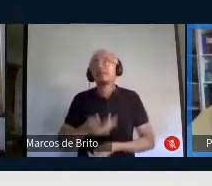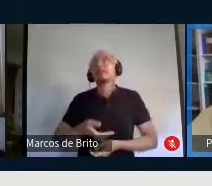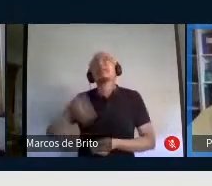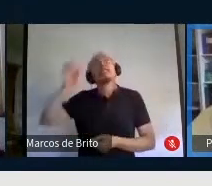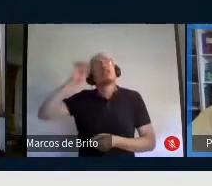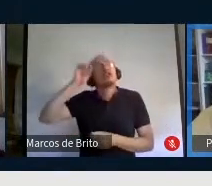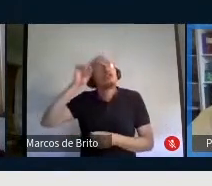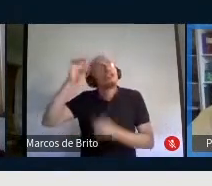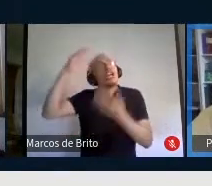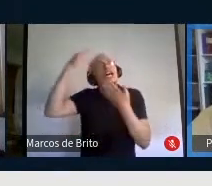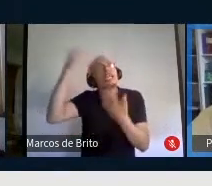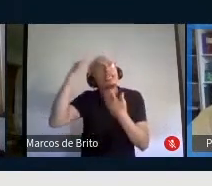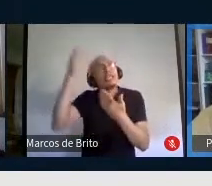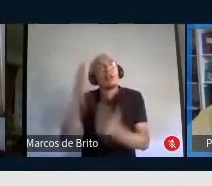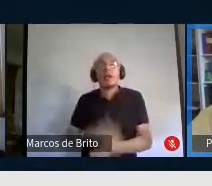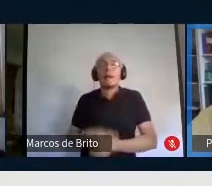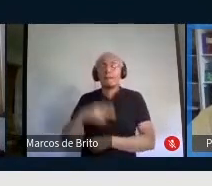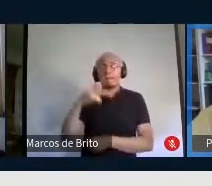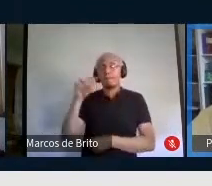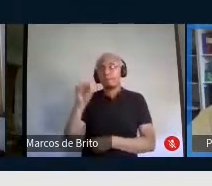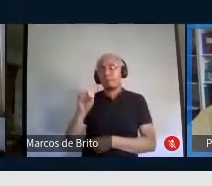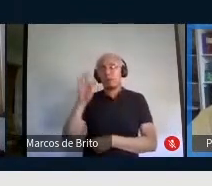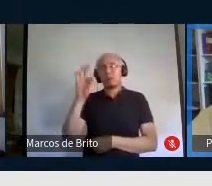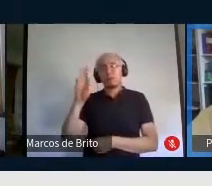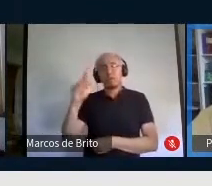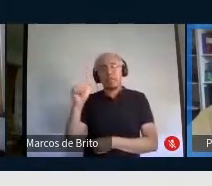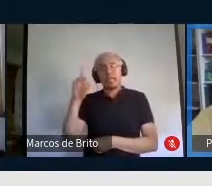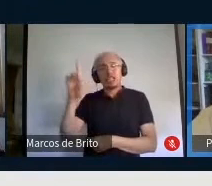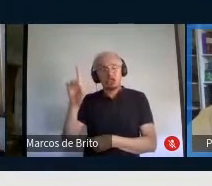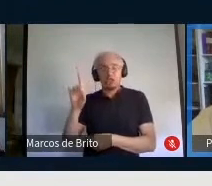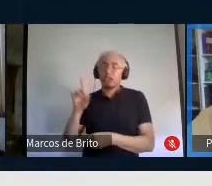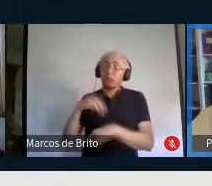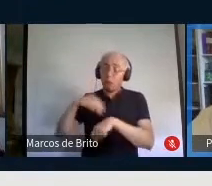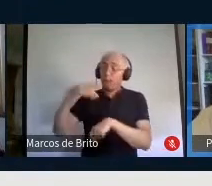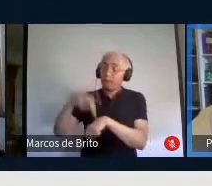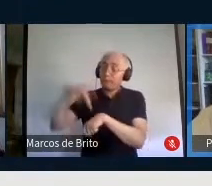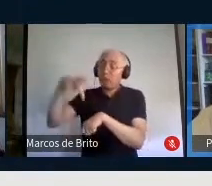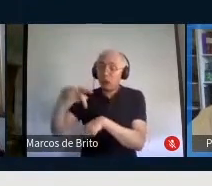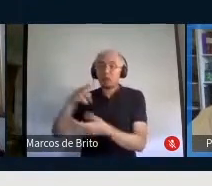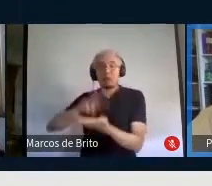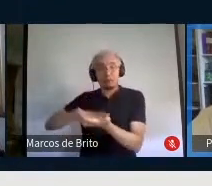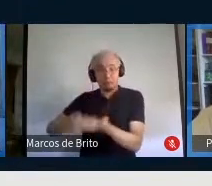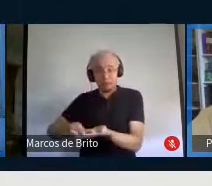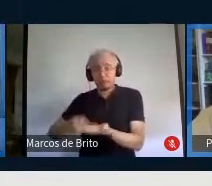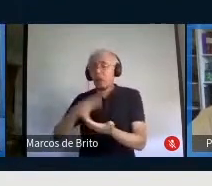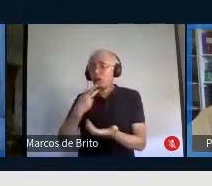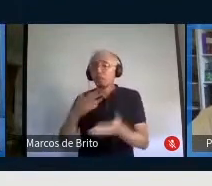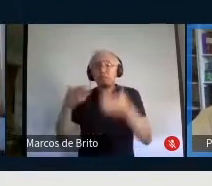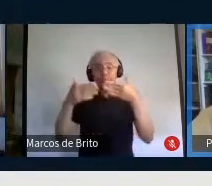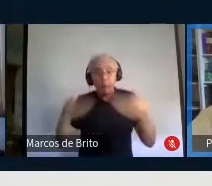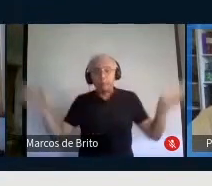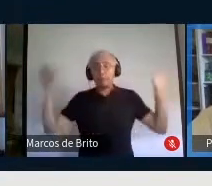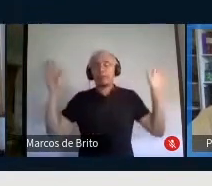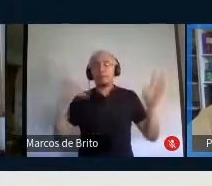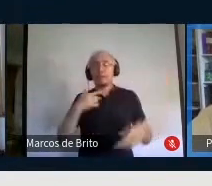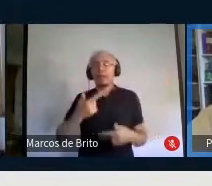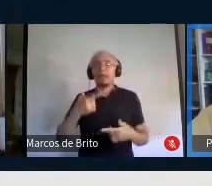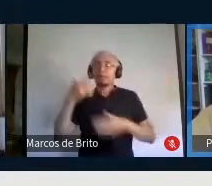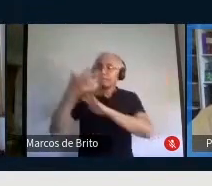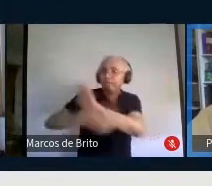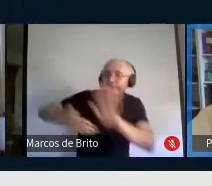todos os dias o Pós-Trad por ter aberto esse espaço significativo para a língua de sinais, porque hoje nós somos um